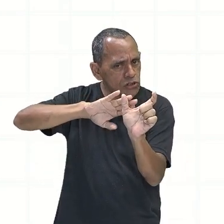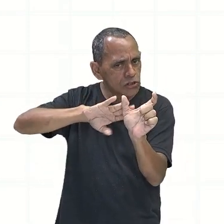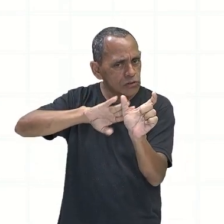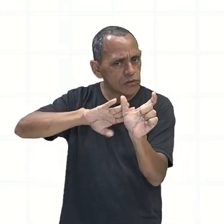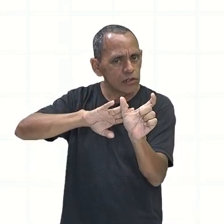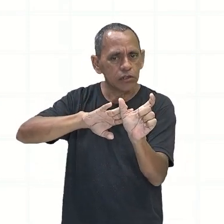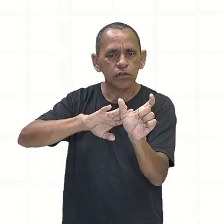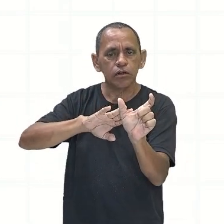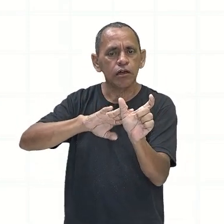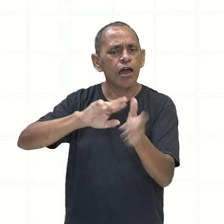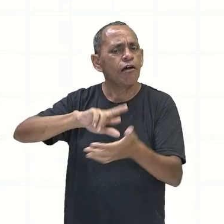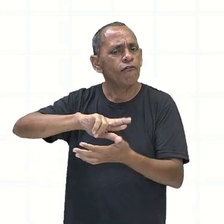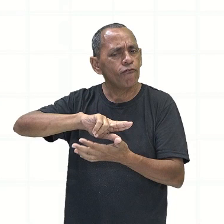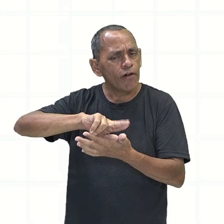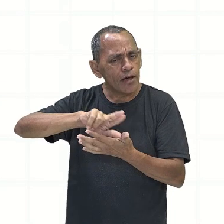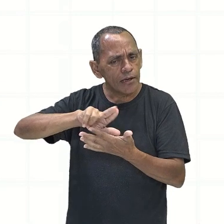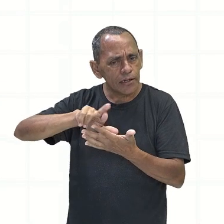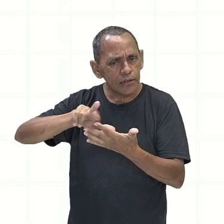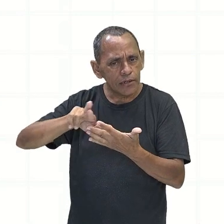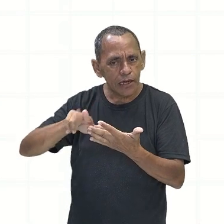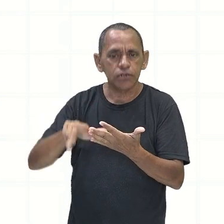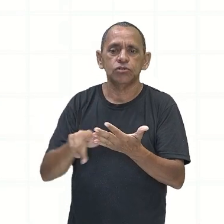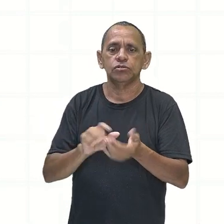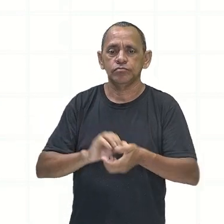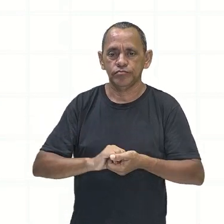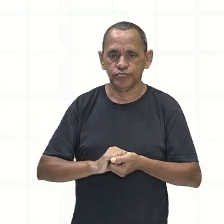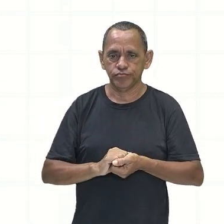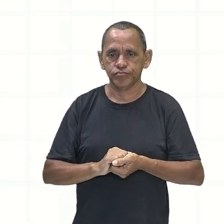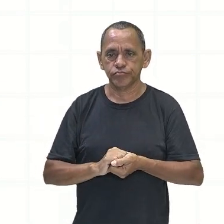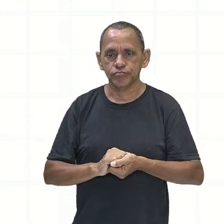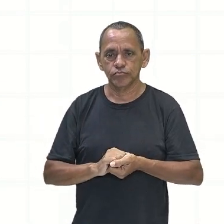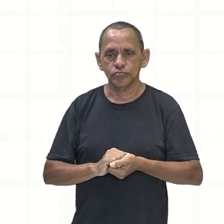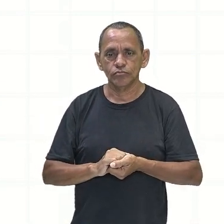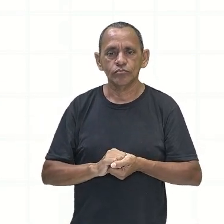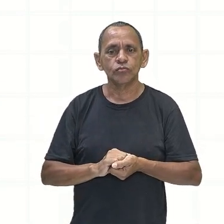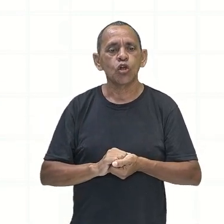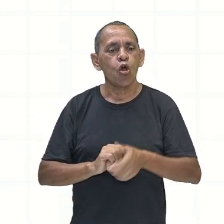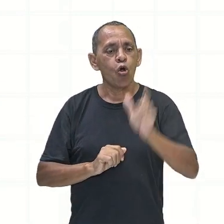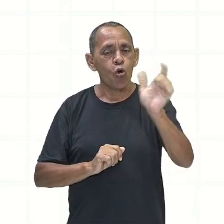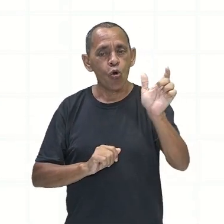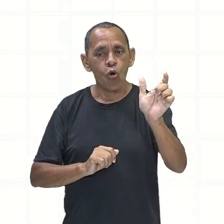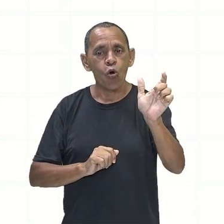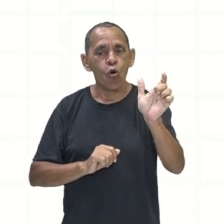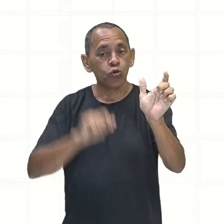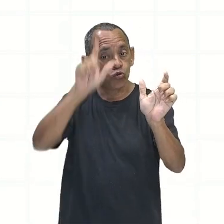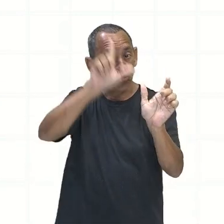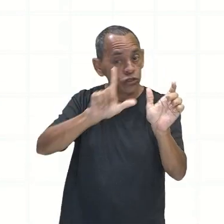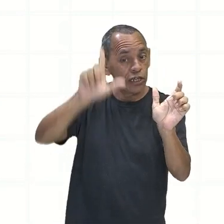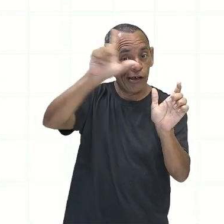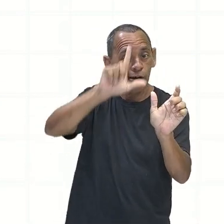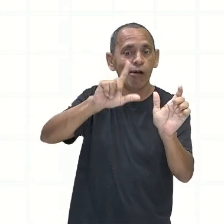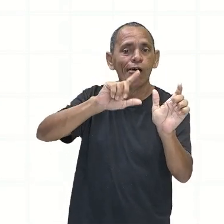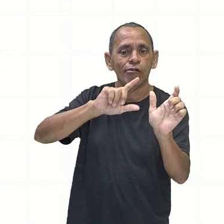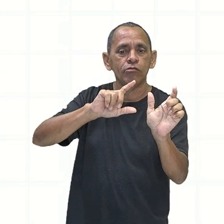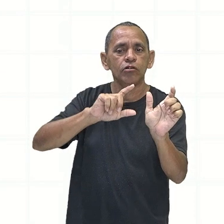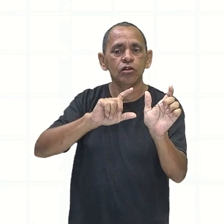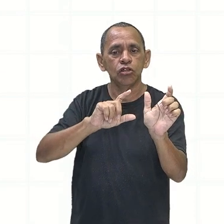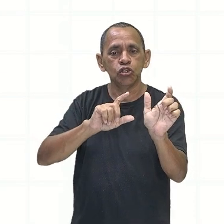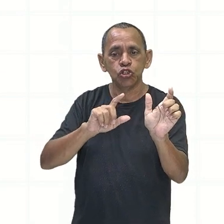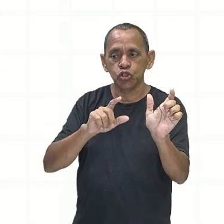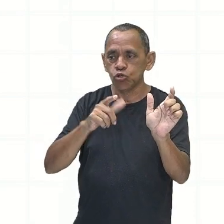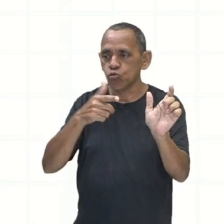o sentido e o significado dessa palavra. Um vai estar no sentido literal, o outro vai estar no sentido mais